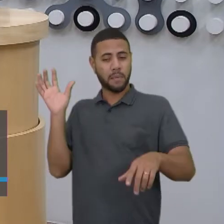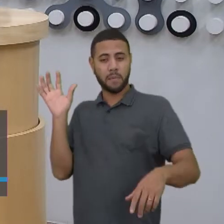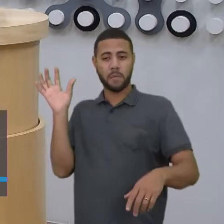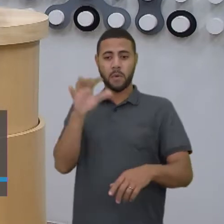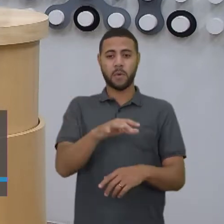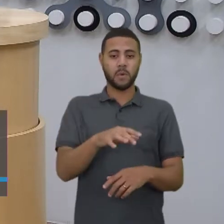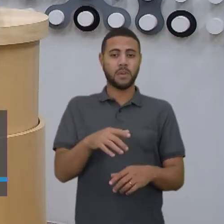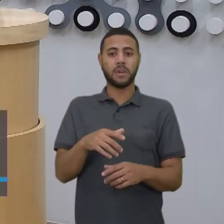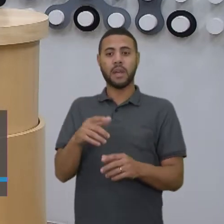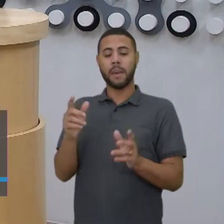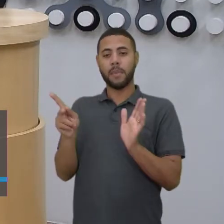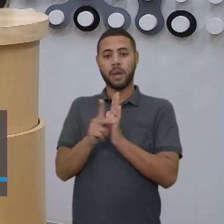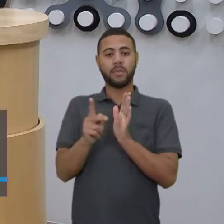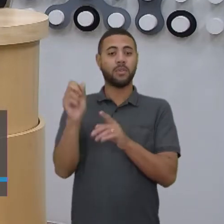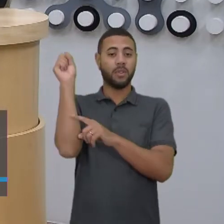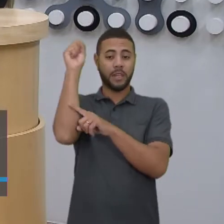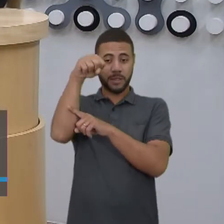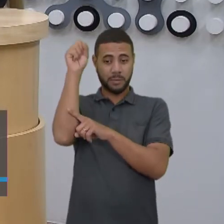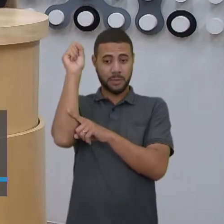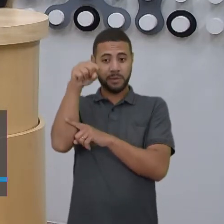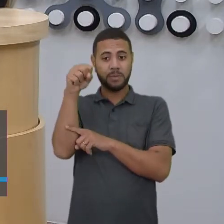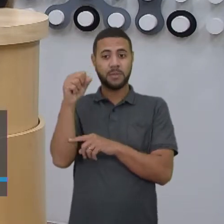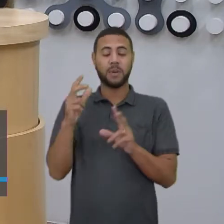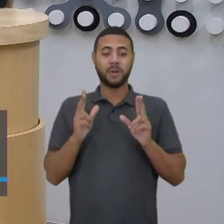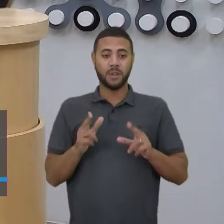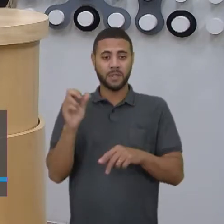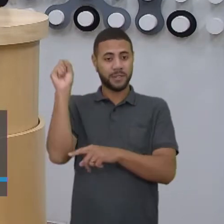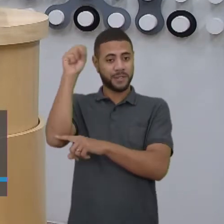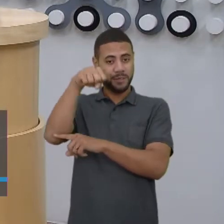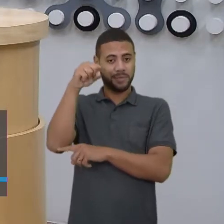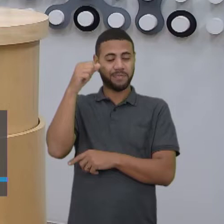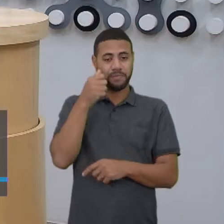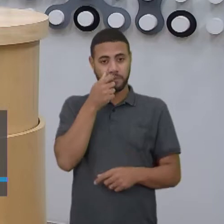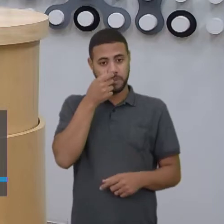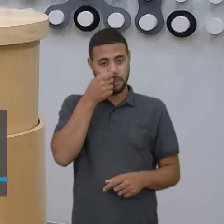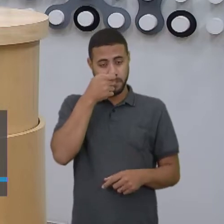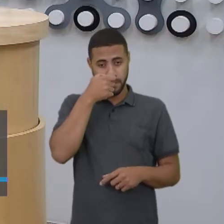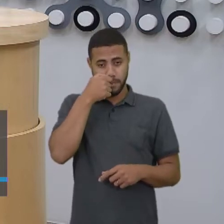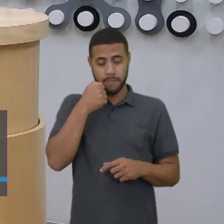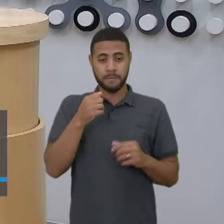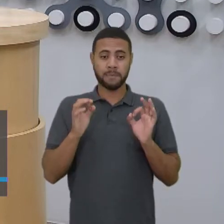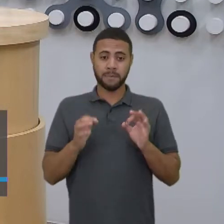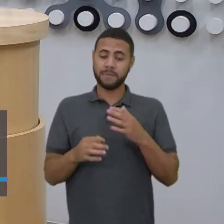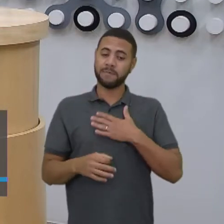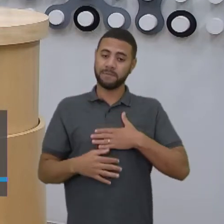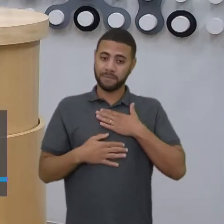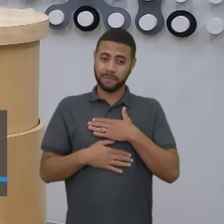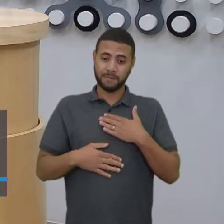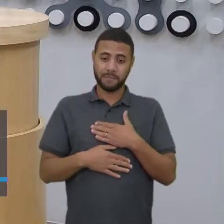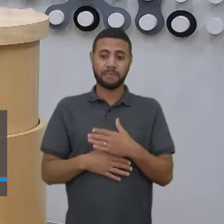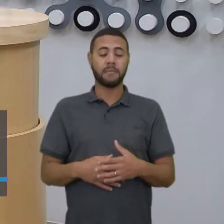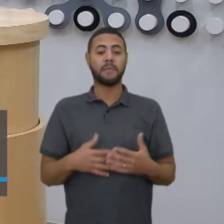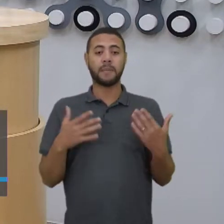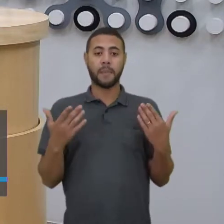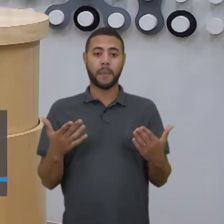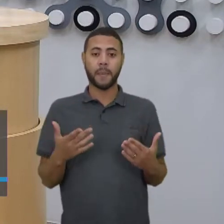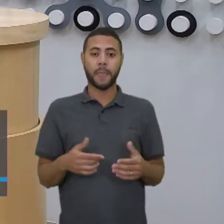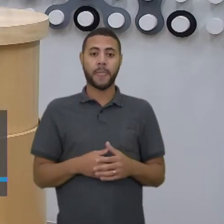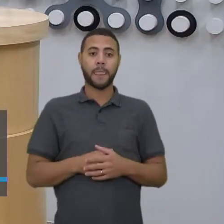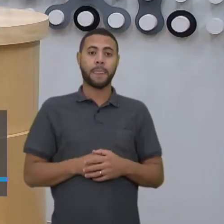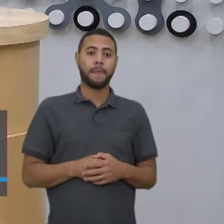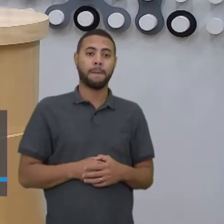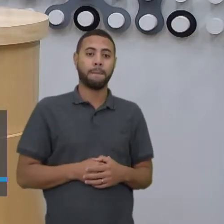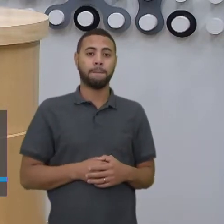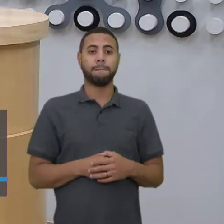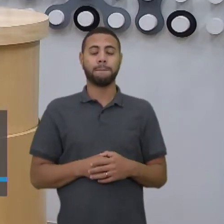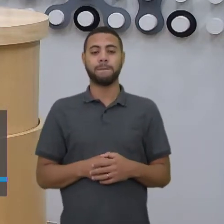ele é um pré-desportivo do handball. Do handball. Bacana. É isso. Então, aí chegamos nessa. Porque assim, adorei esse preâmbulo. Mas no frigir dos ovos.